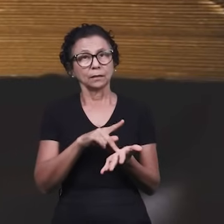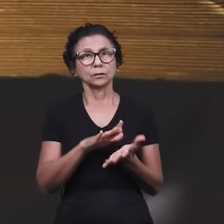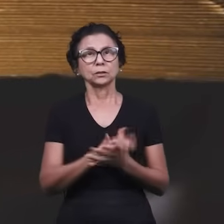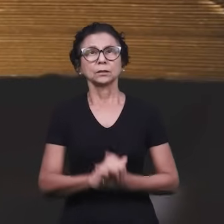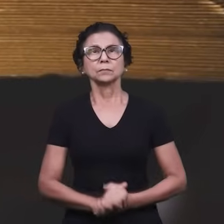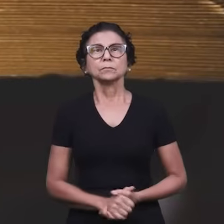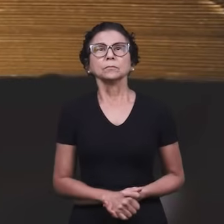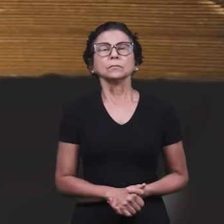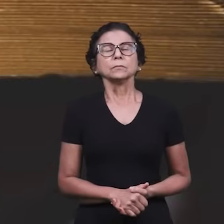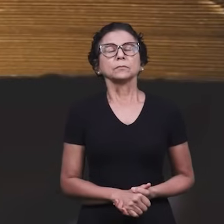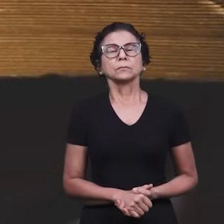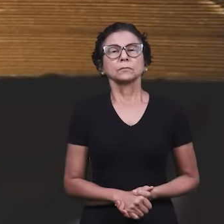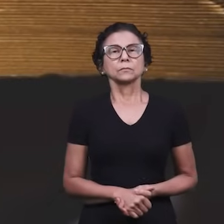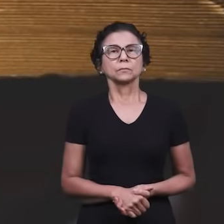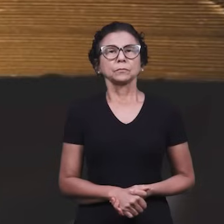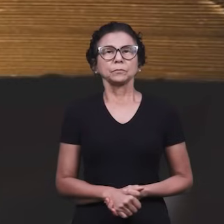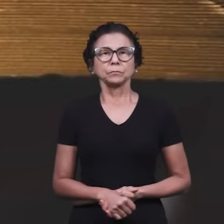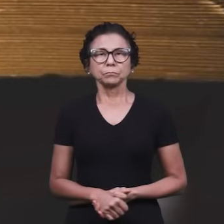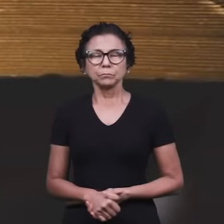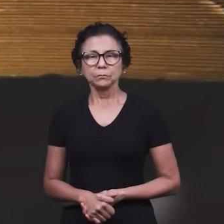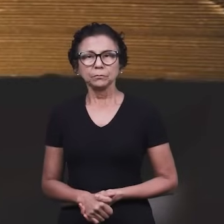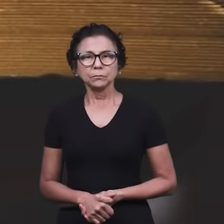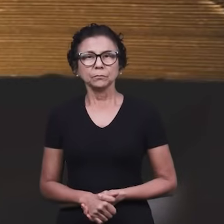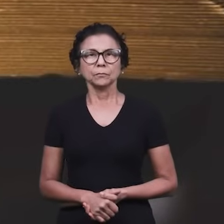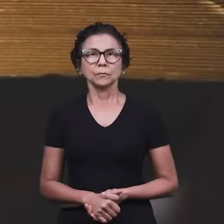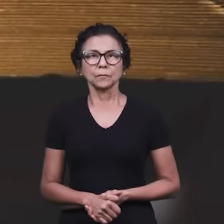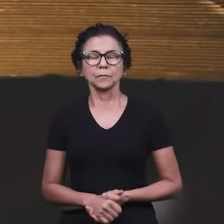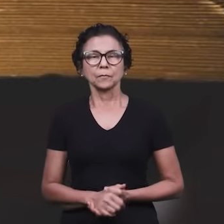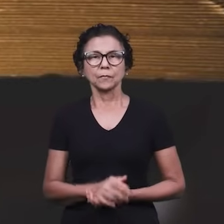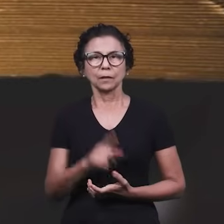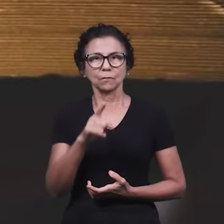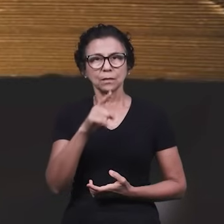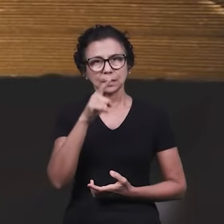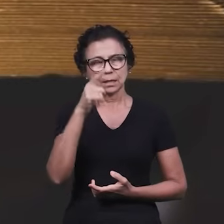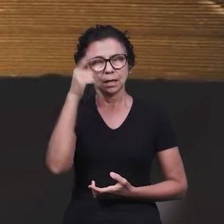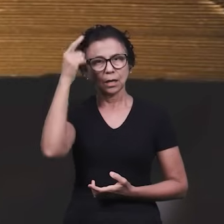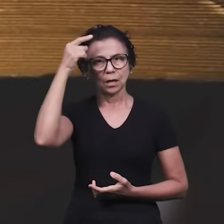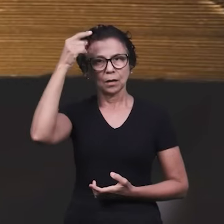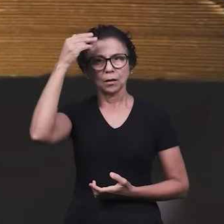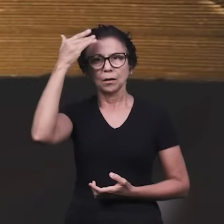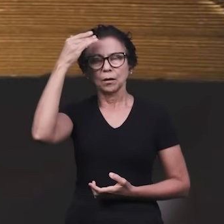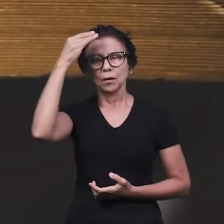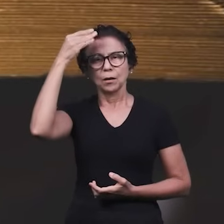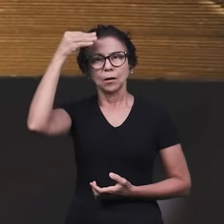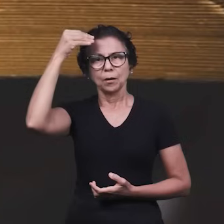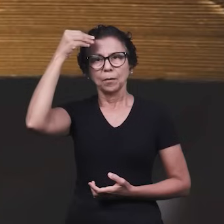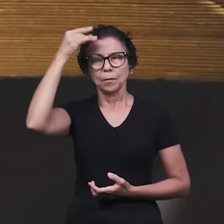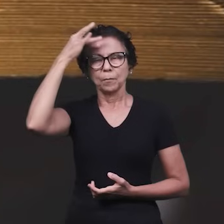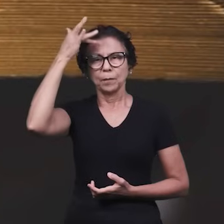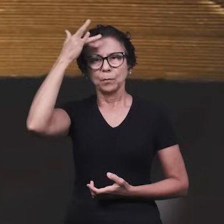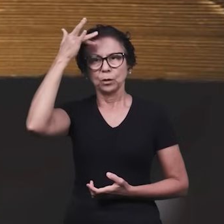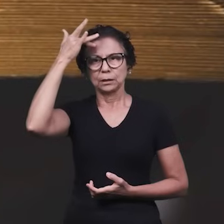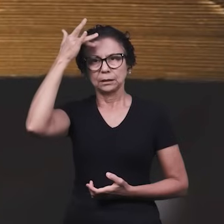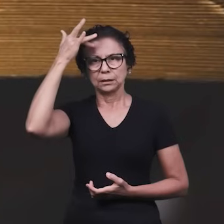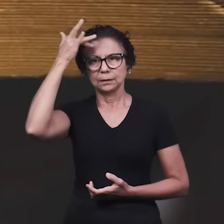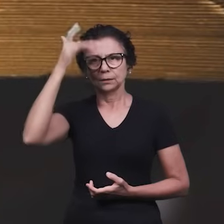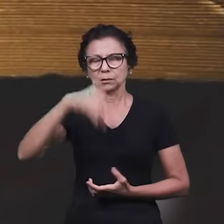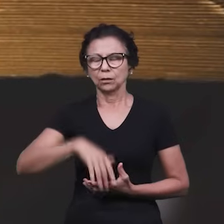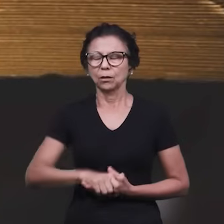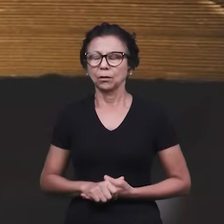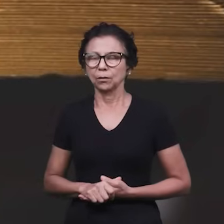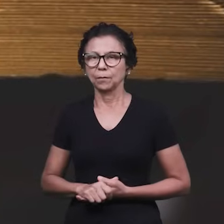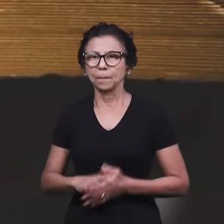assim muito importante. Então, eu quero que você repita isso na sua mente, no seu coração.